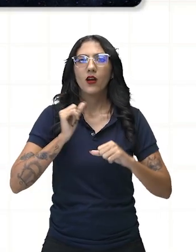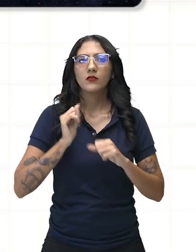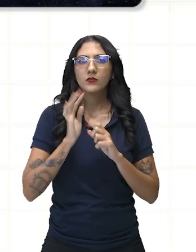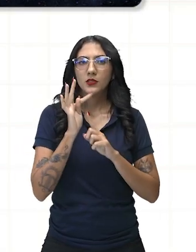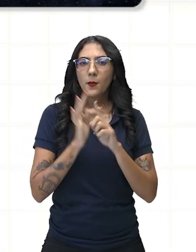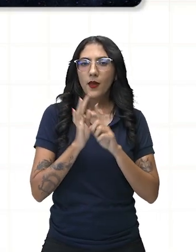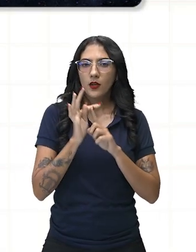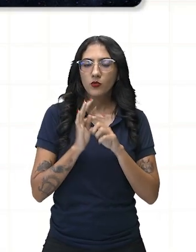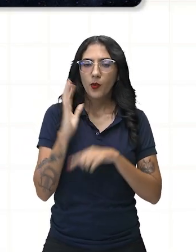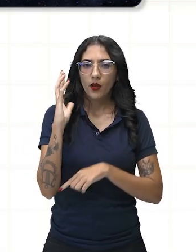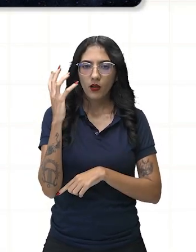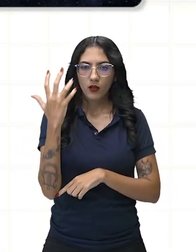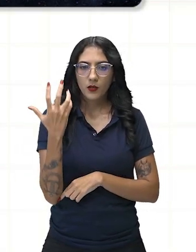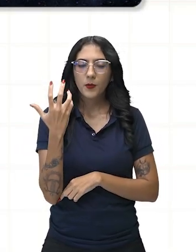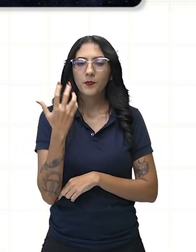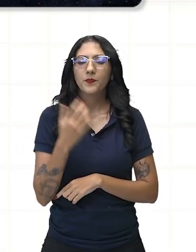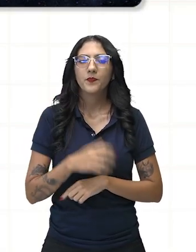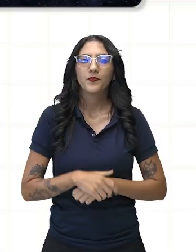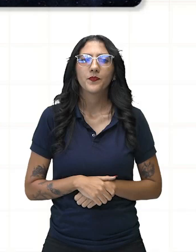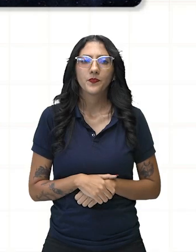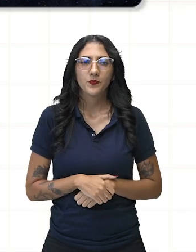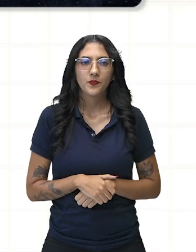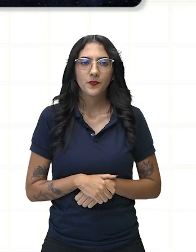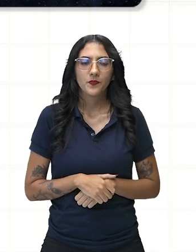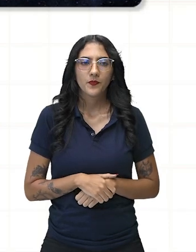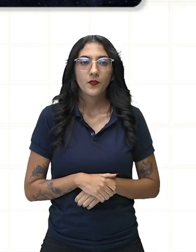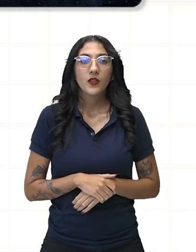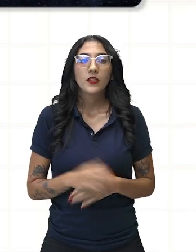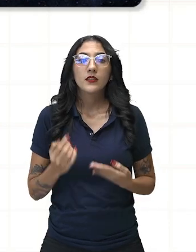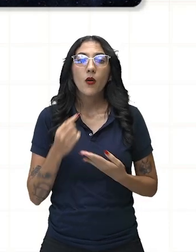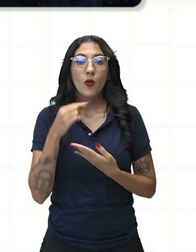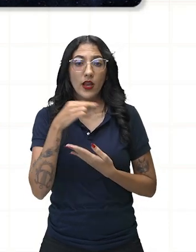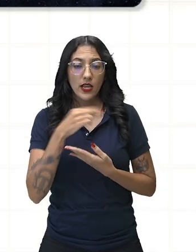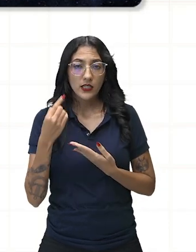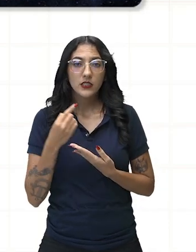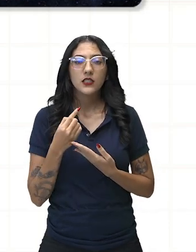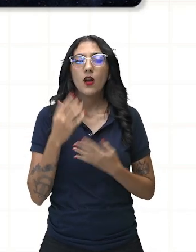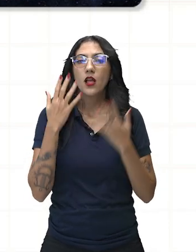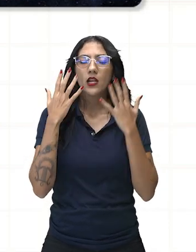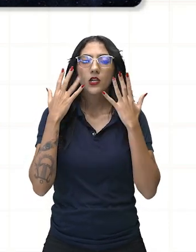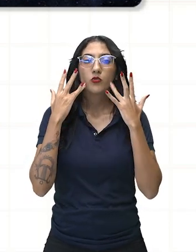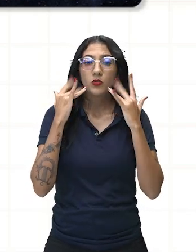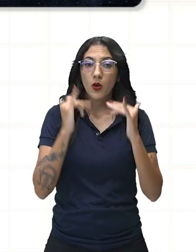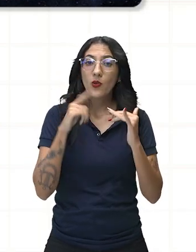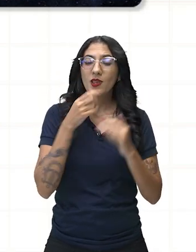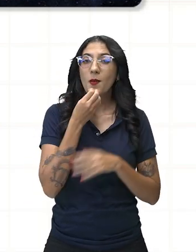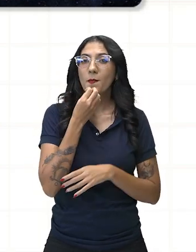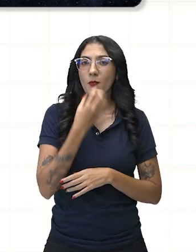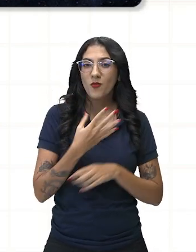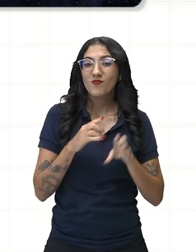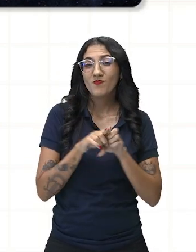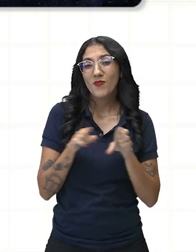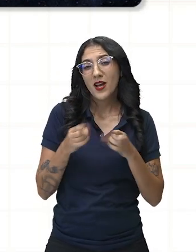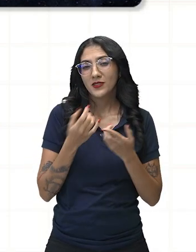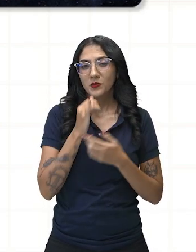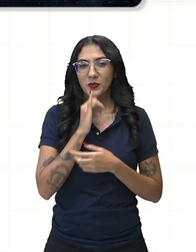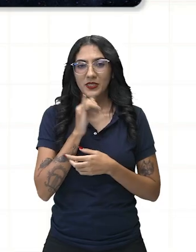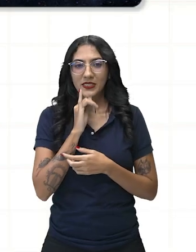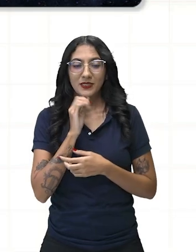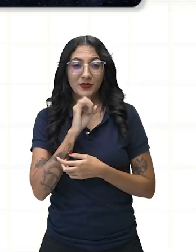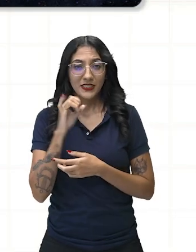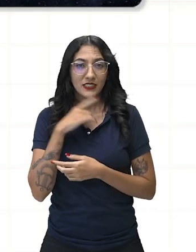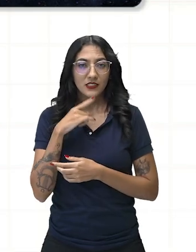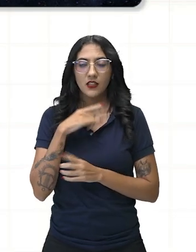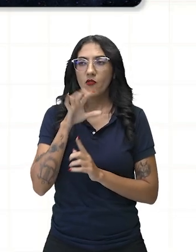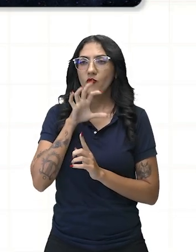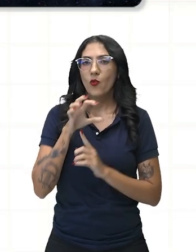climáticas. Então, o efeito estufa, ele é benéfico, ele é bom para o meio ambiente. O problema é quando a gente intensifica o efeito